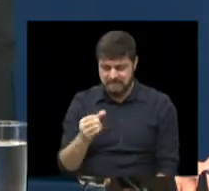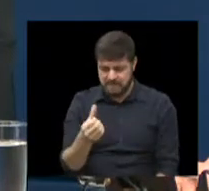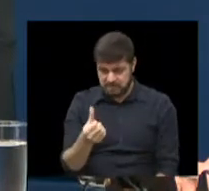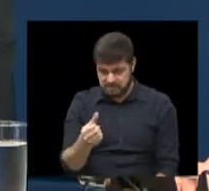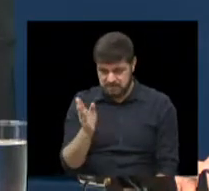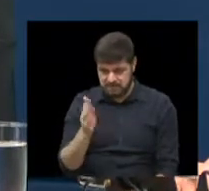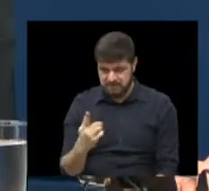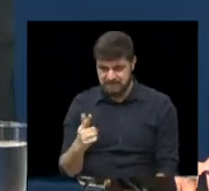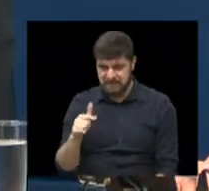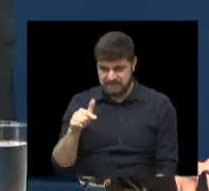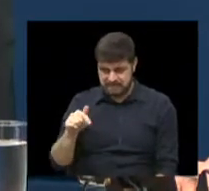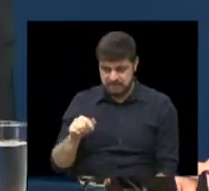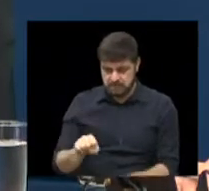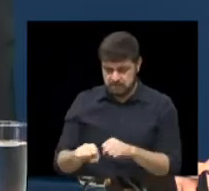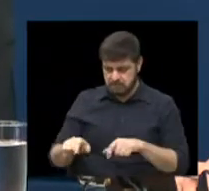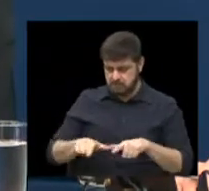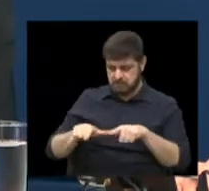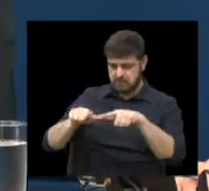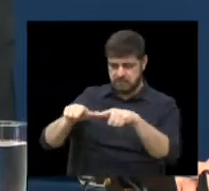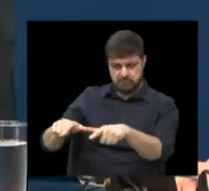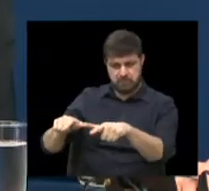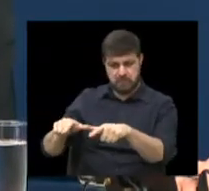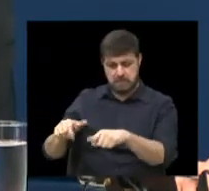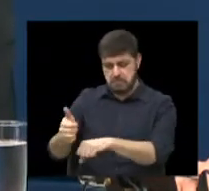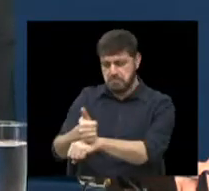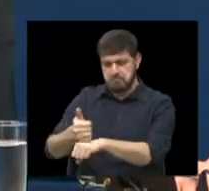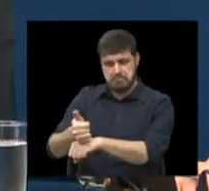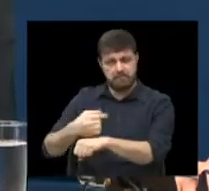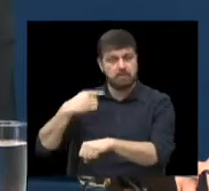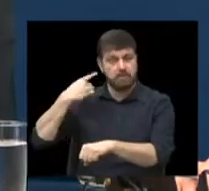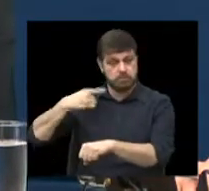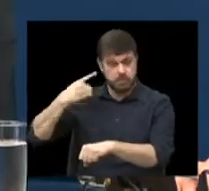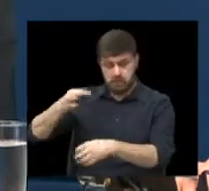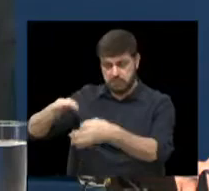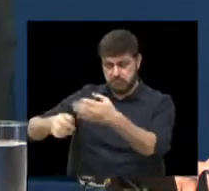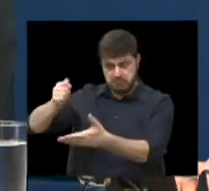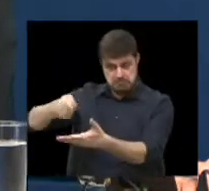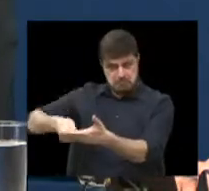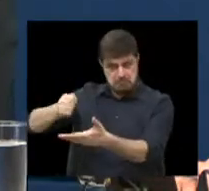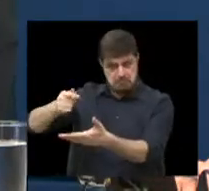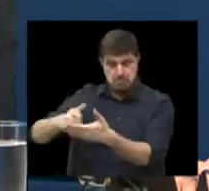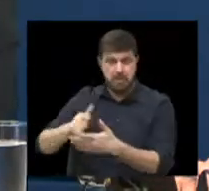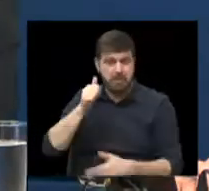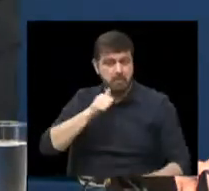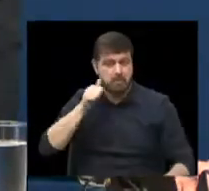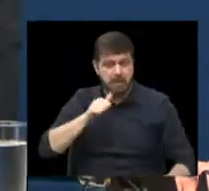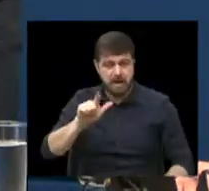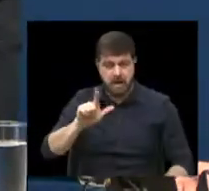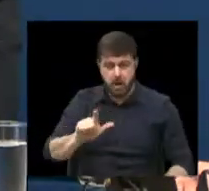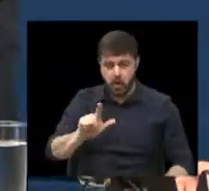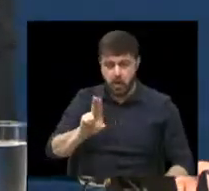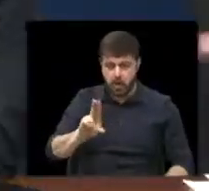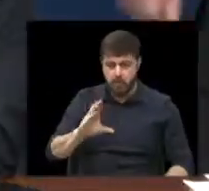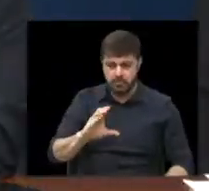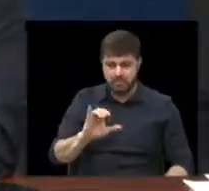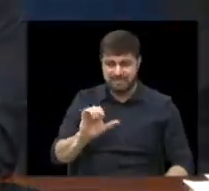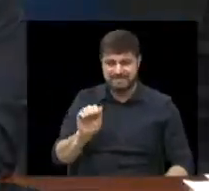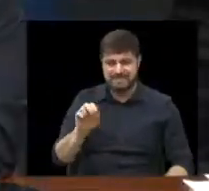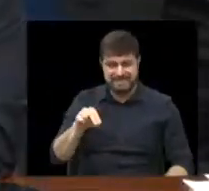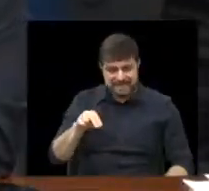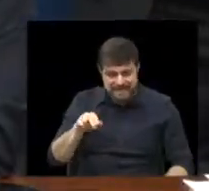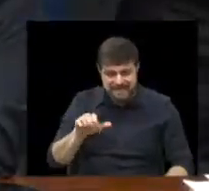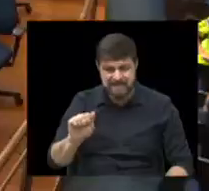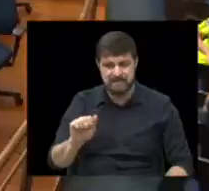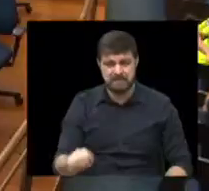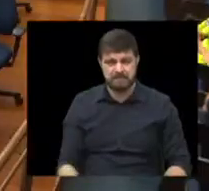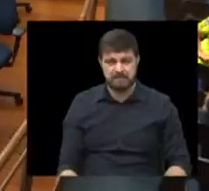106/2017, que concede o diploma de mérito jurídico a Luciana Nars. Requerimento entra em discussão.